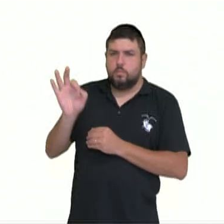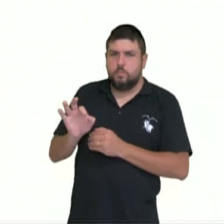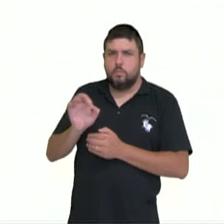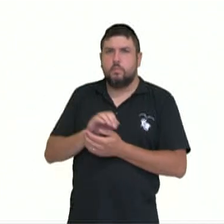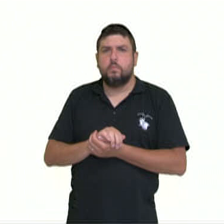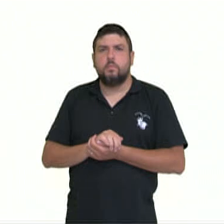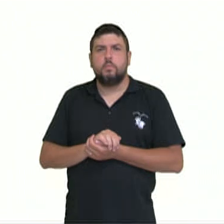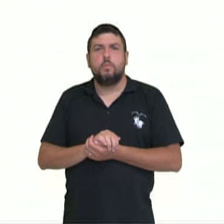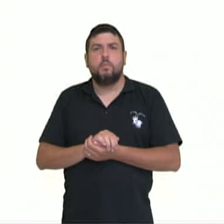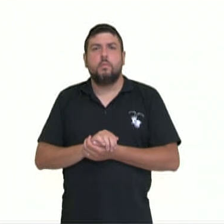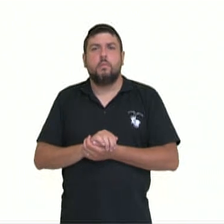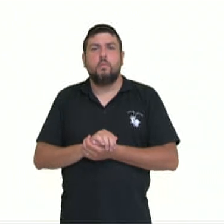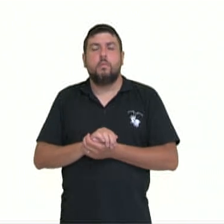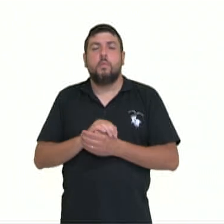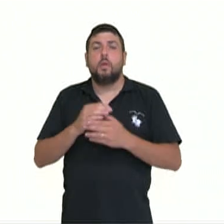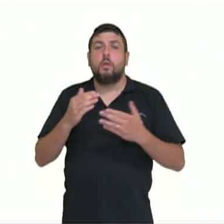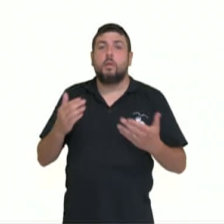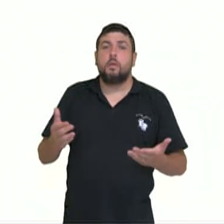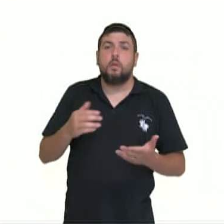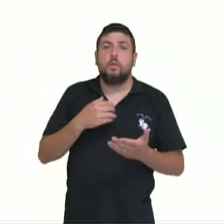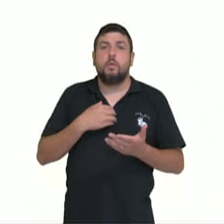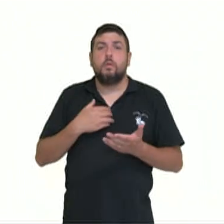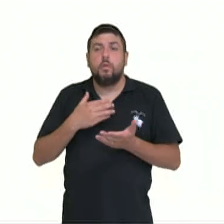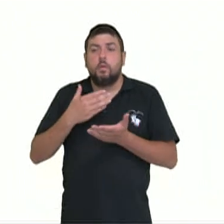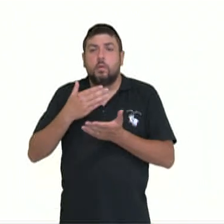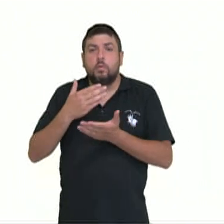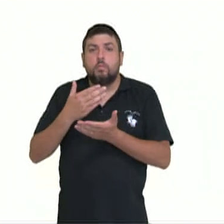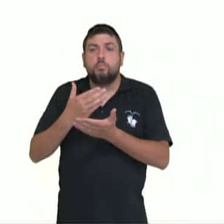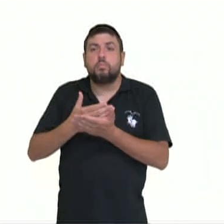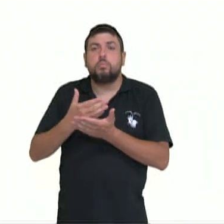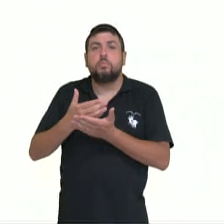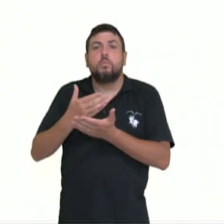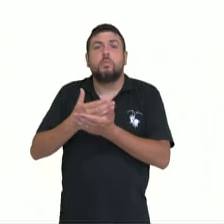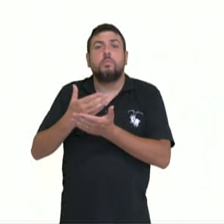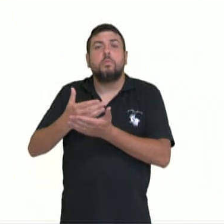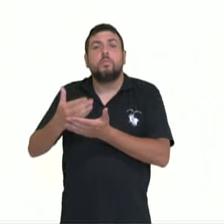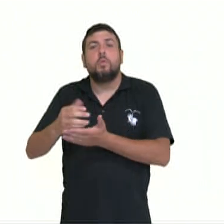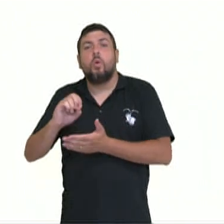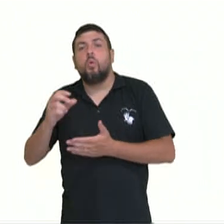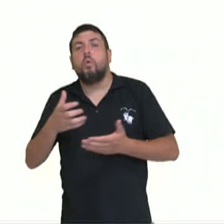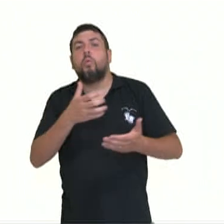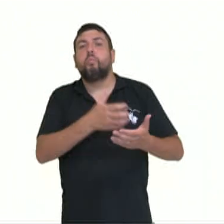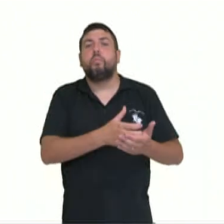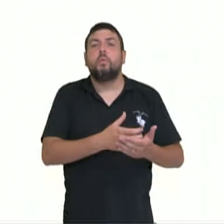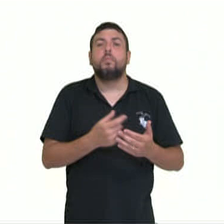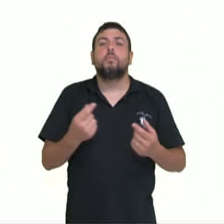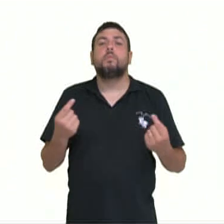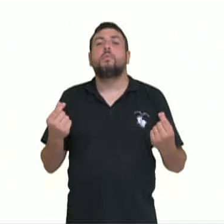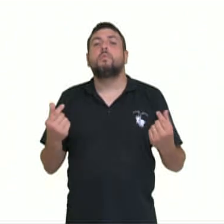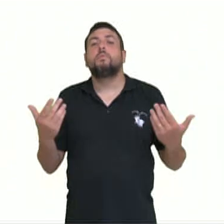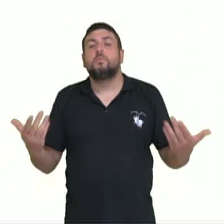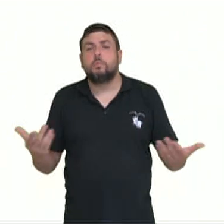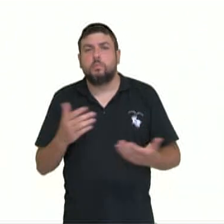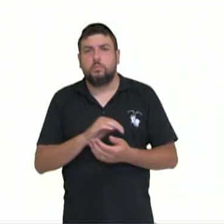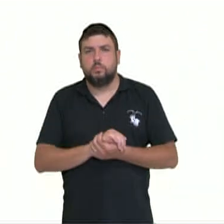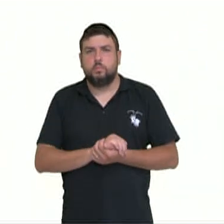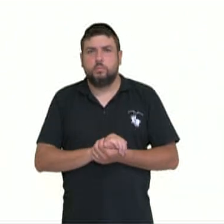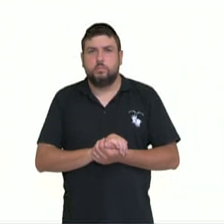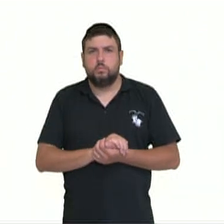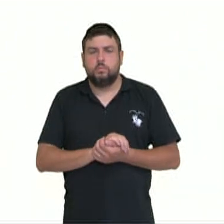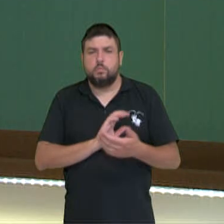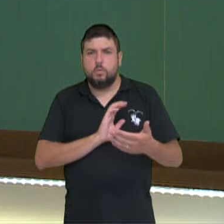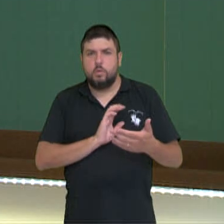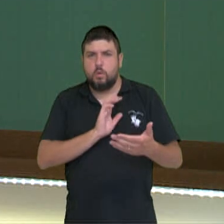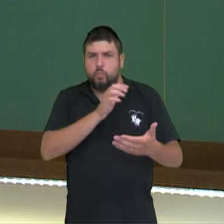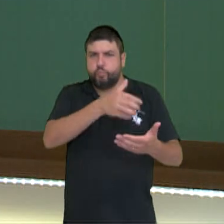que vai ficar essa camiseta dele em cada um dos casos? Então, vamos lá. À vista, em dinheiro ou no